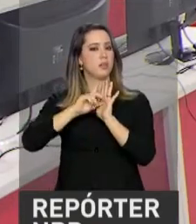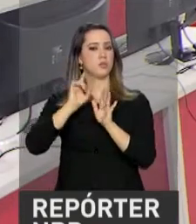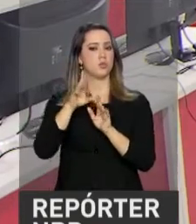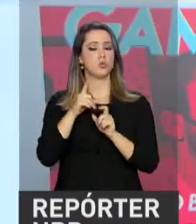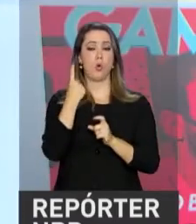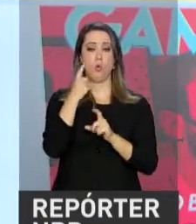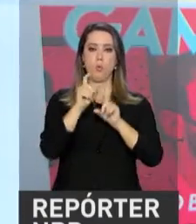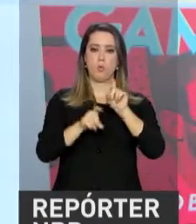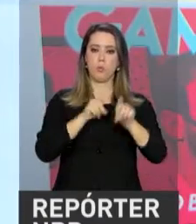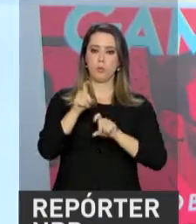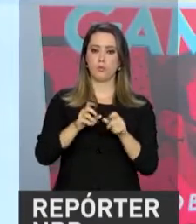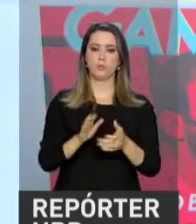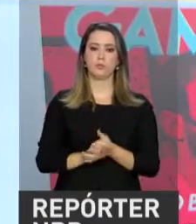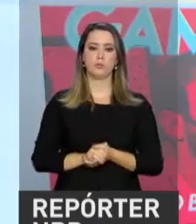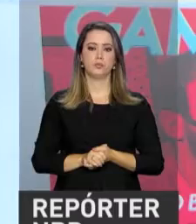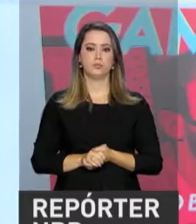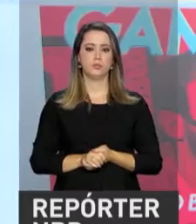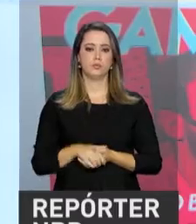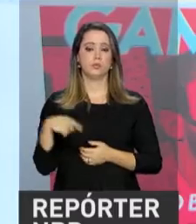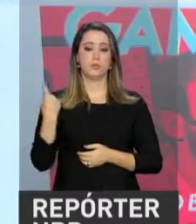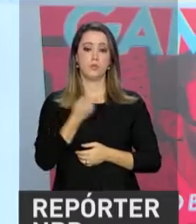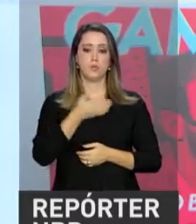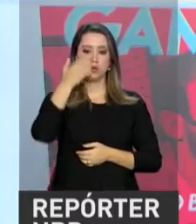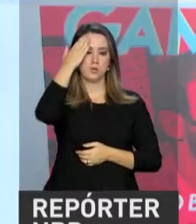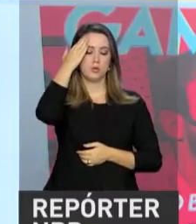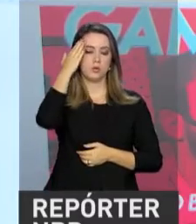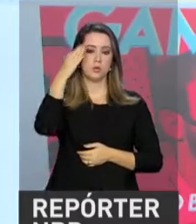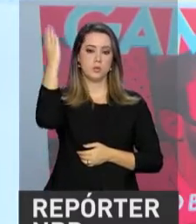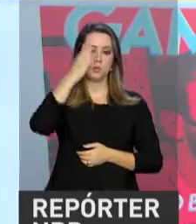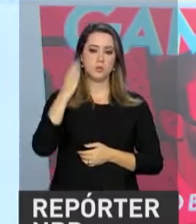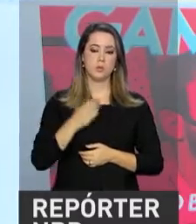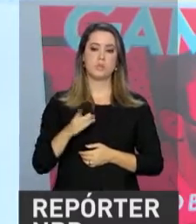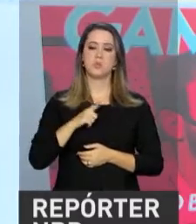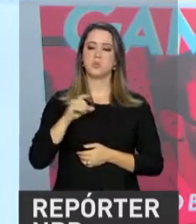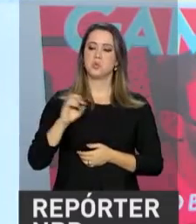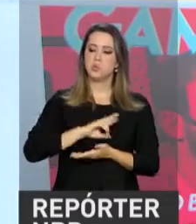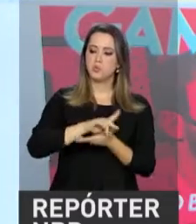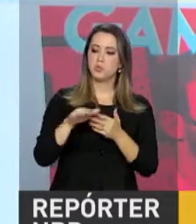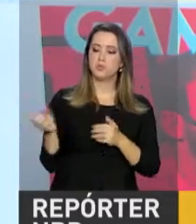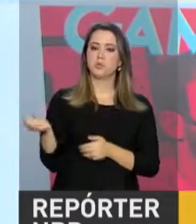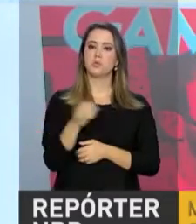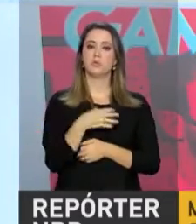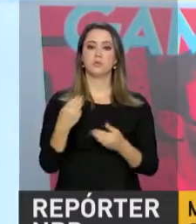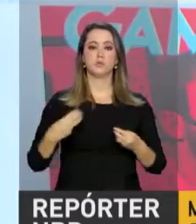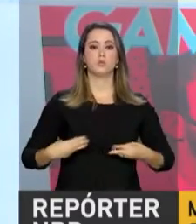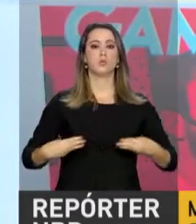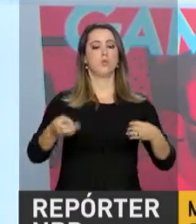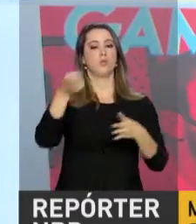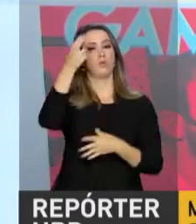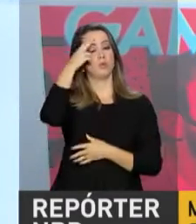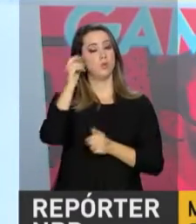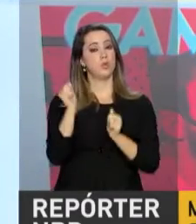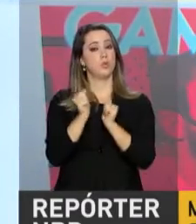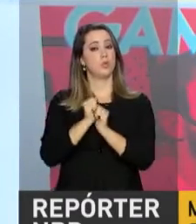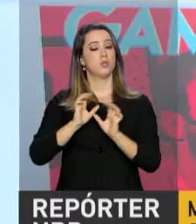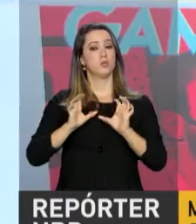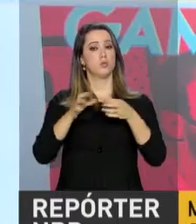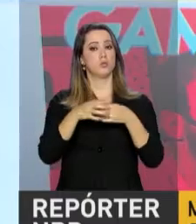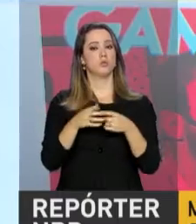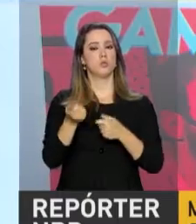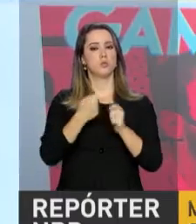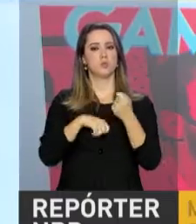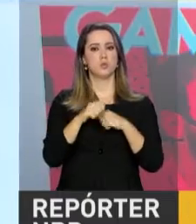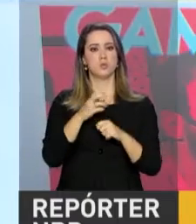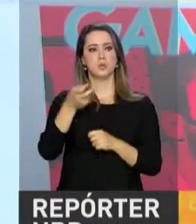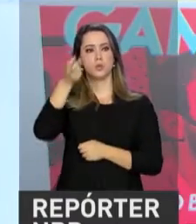computador a gente sabe que o brasil é muito aberto às novidades então o minc junto com o cut que o núcleo de economia da